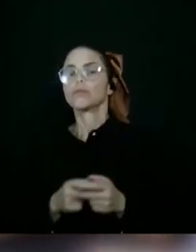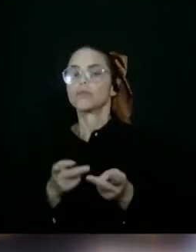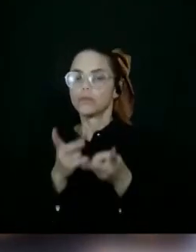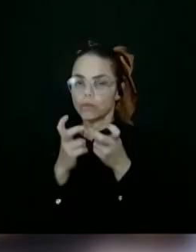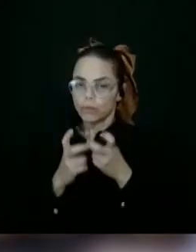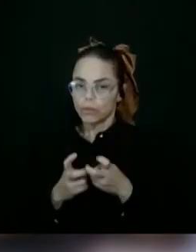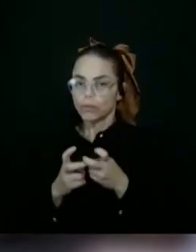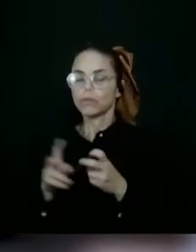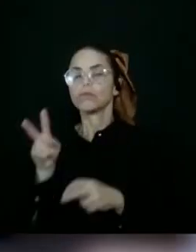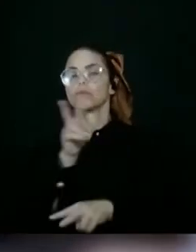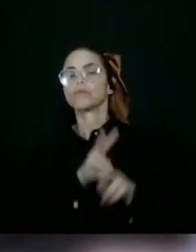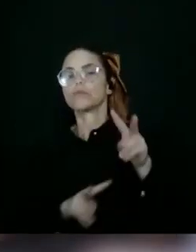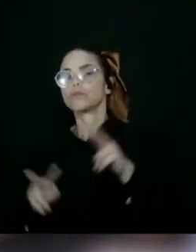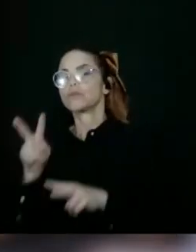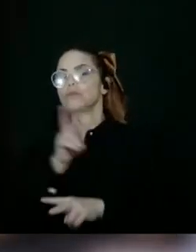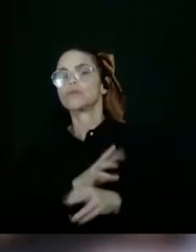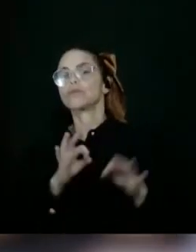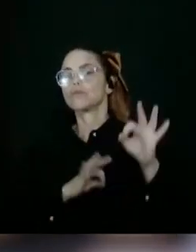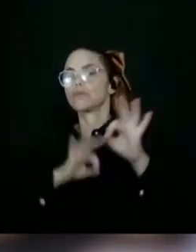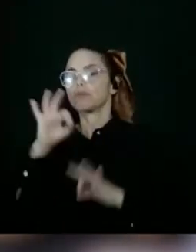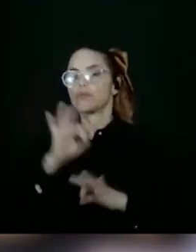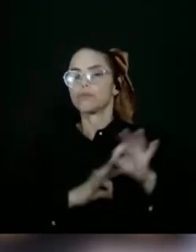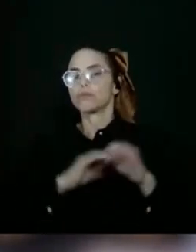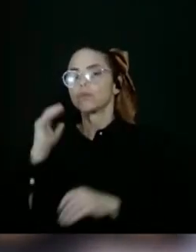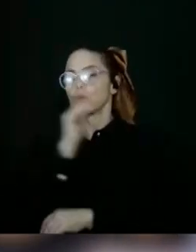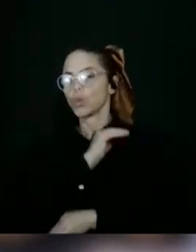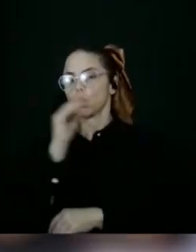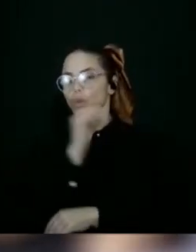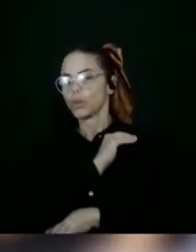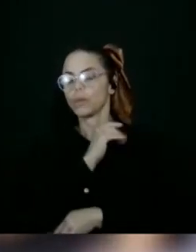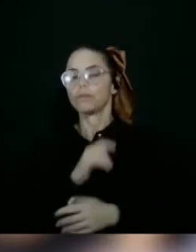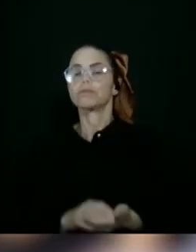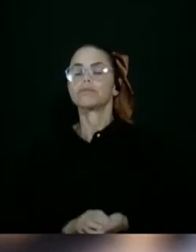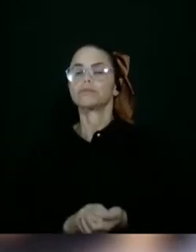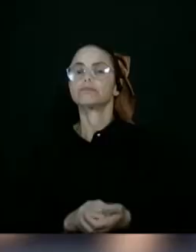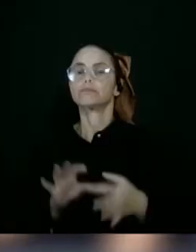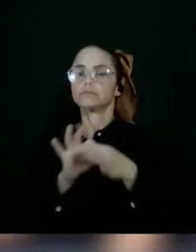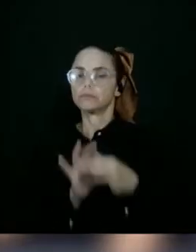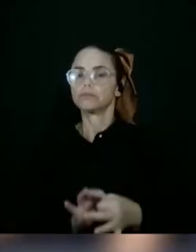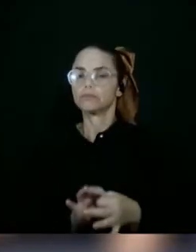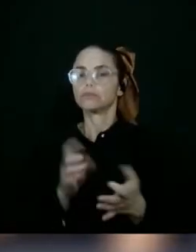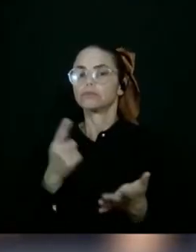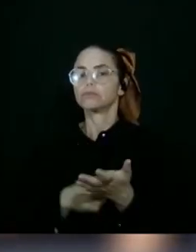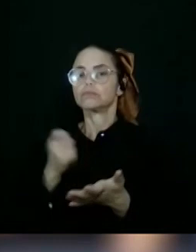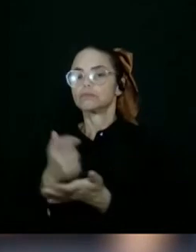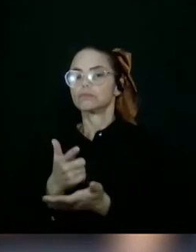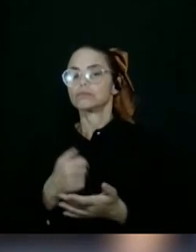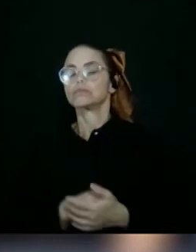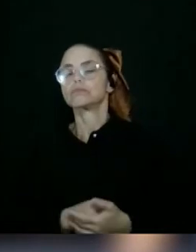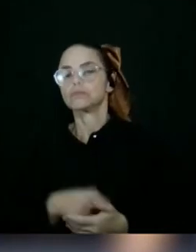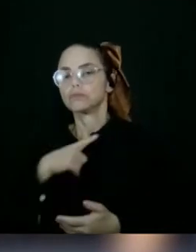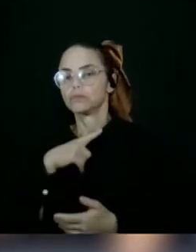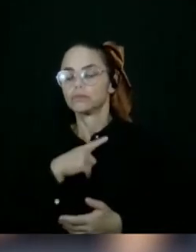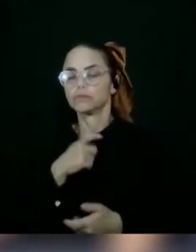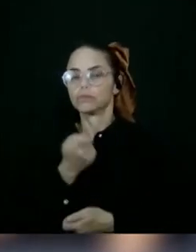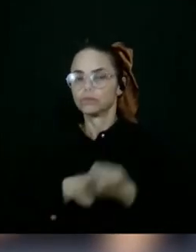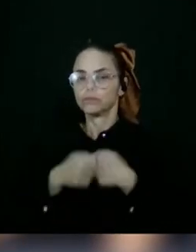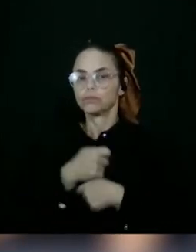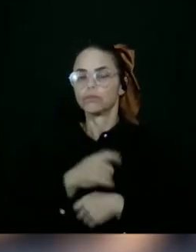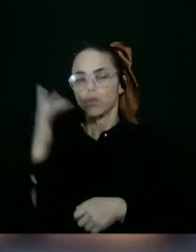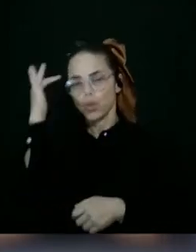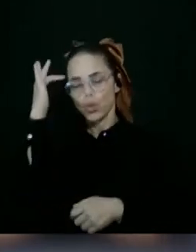uma preparação muito mais rápida para uma eventual fusão, compra, aquisição, o que for. Quando a gente fala de mercados mais maduros,